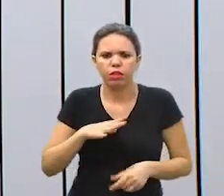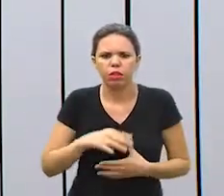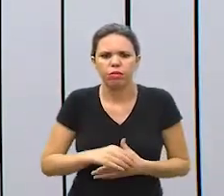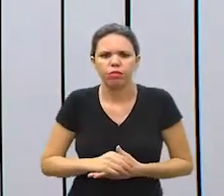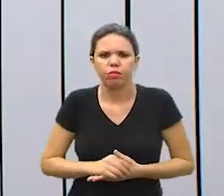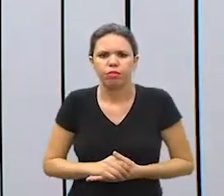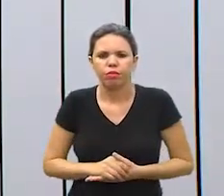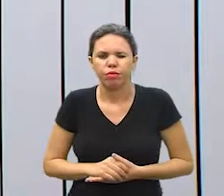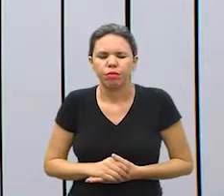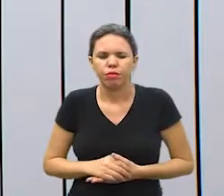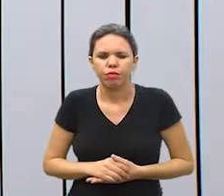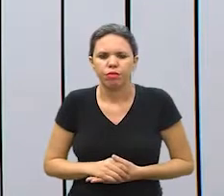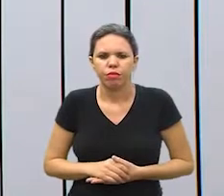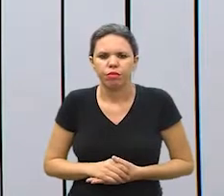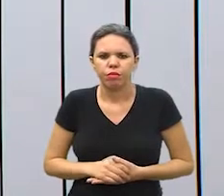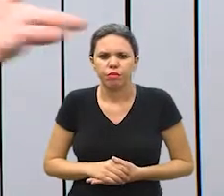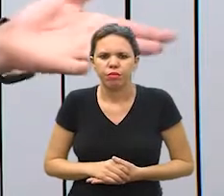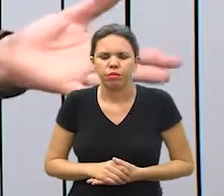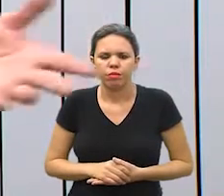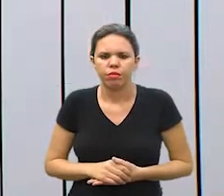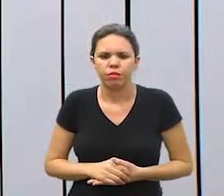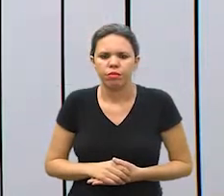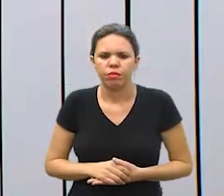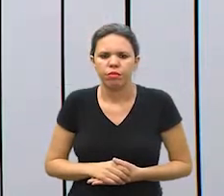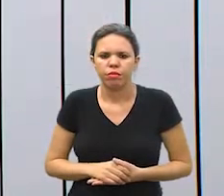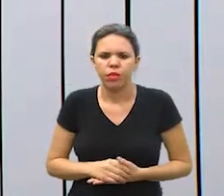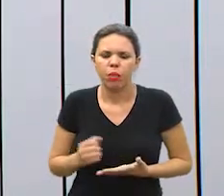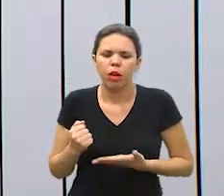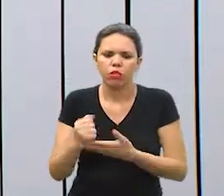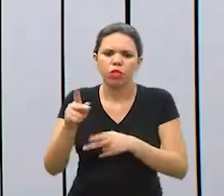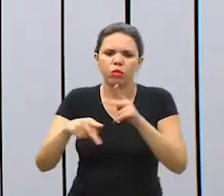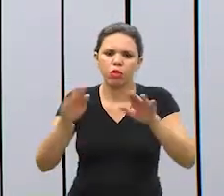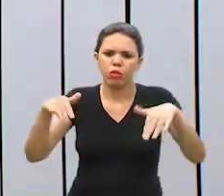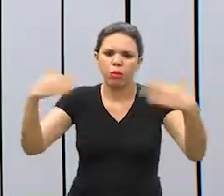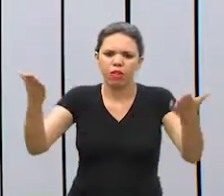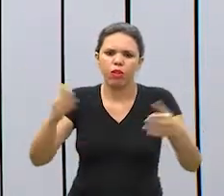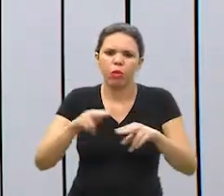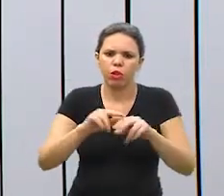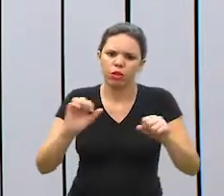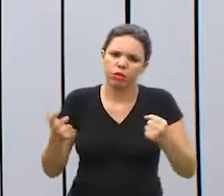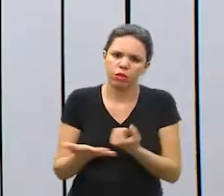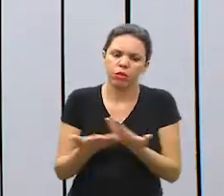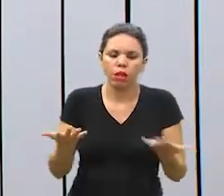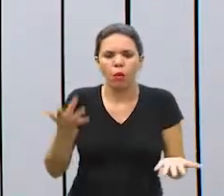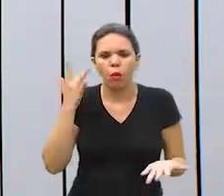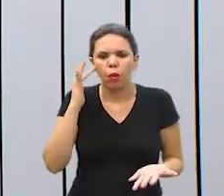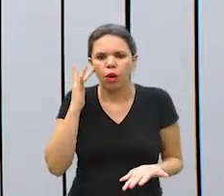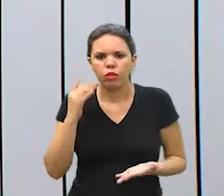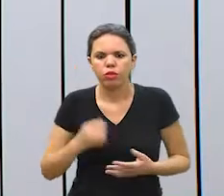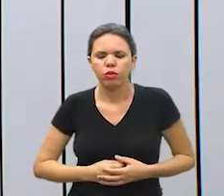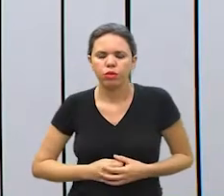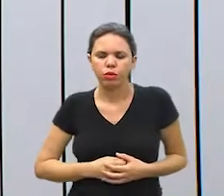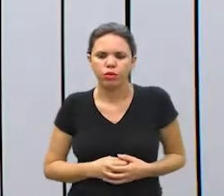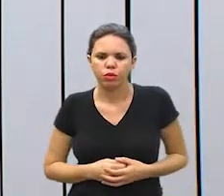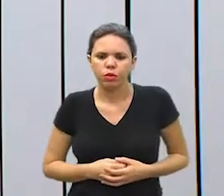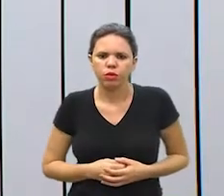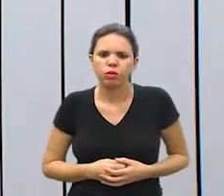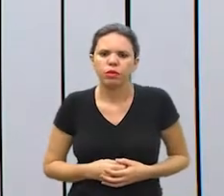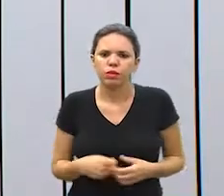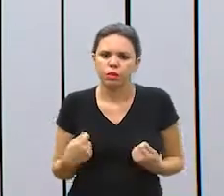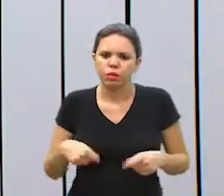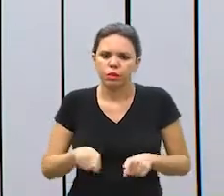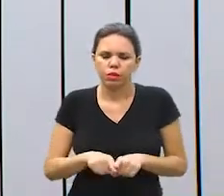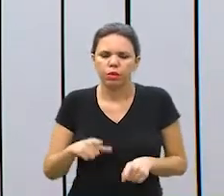aqui da nossa região, para ajudar na questão da pandemia. Mas eu acho que deveria